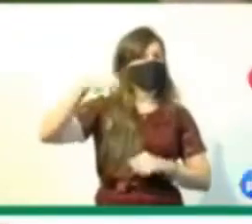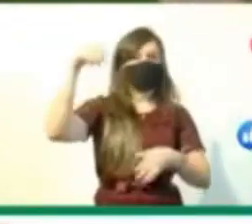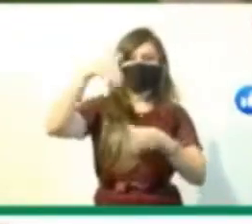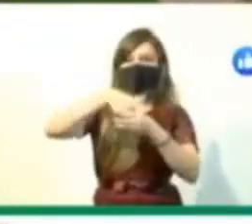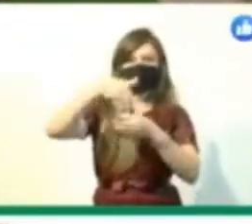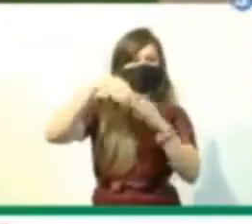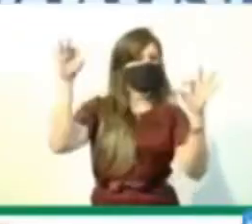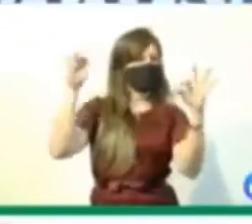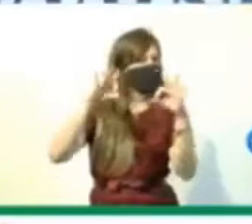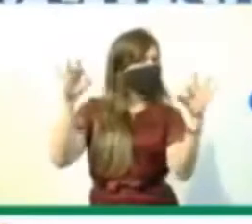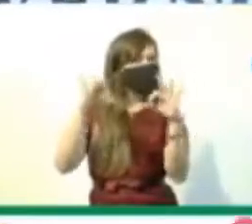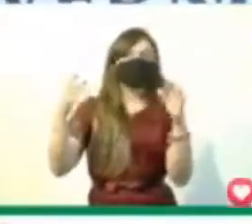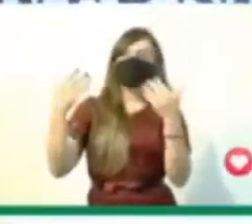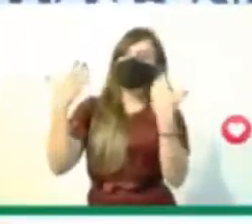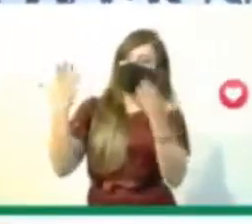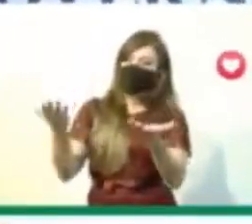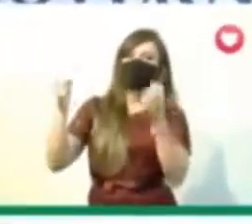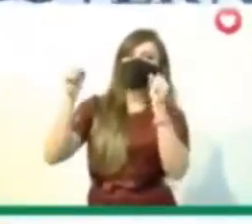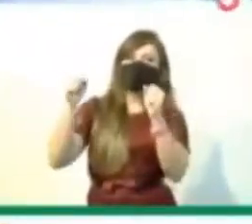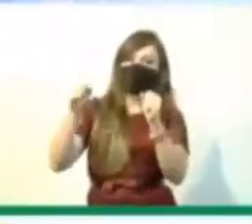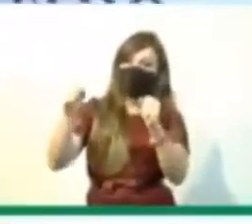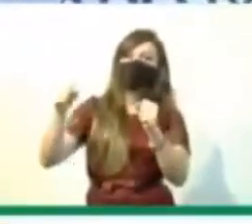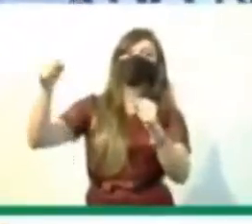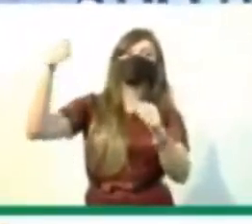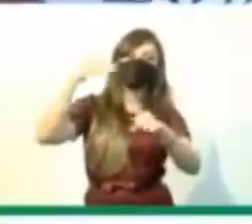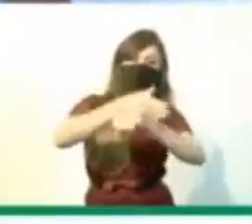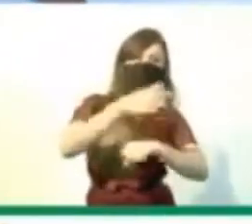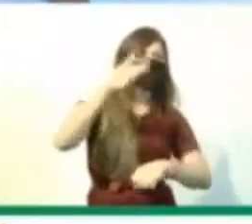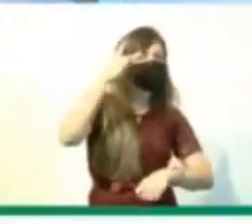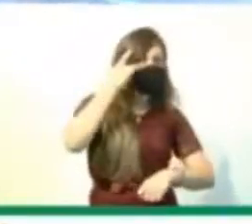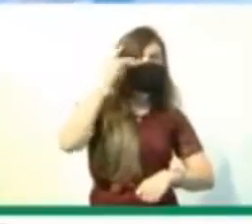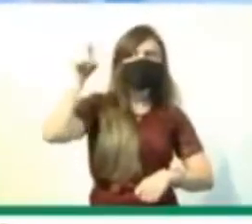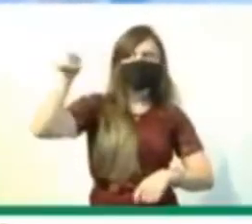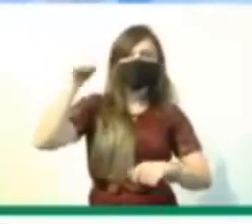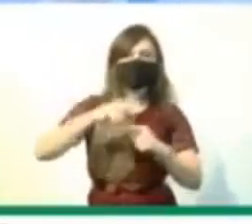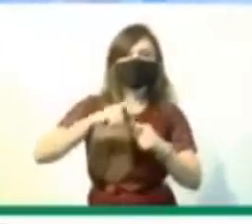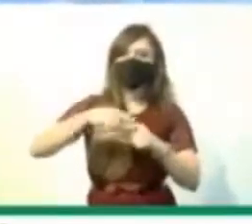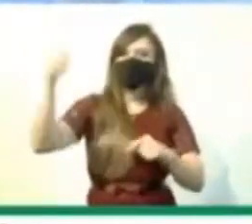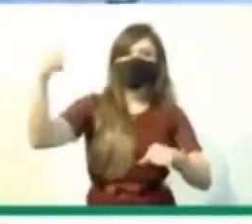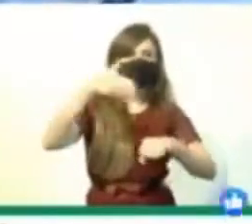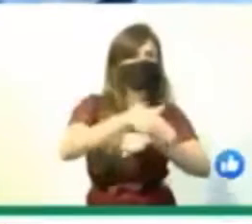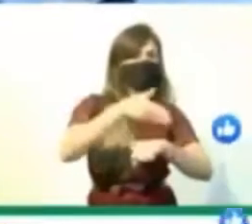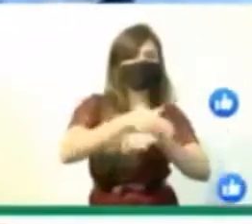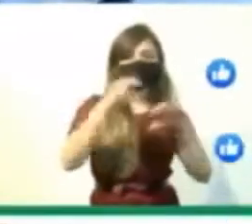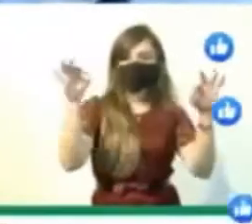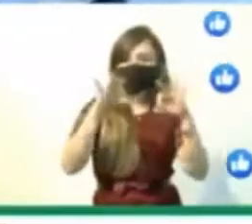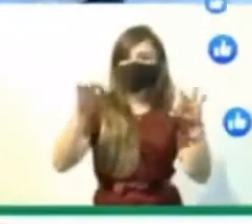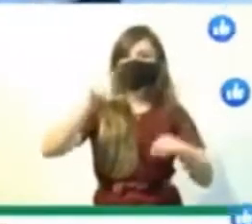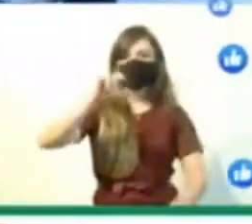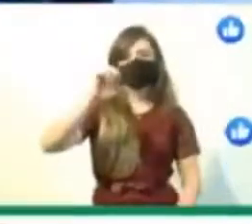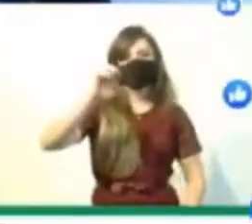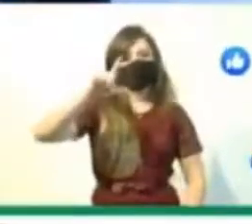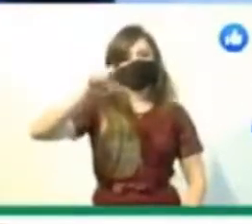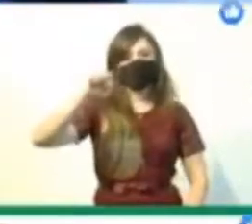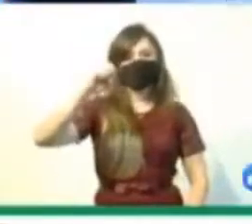reeleição, né, Lielson? Bom, boa tarde, Lielson. Portanto, ele pode participar desse evento presencialmente. O Lielson está lá